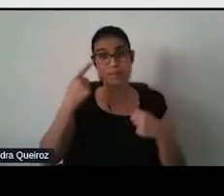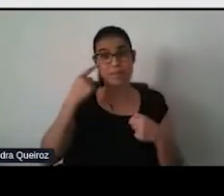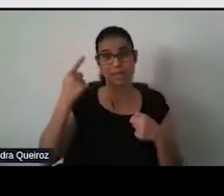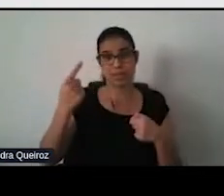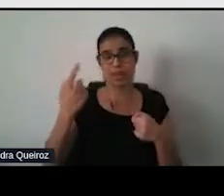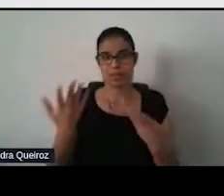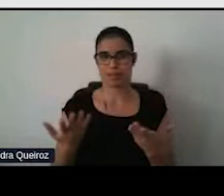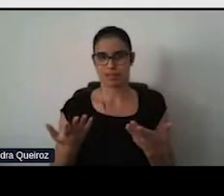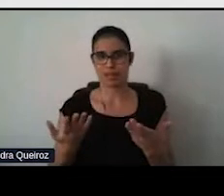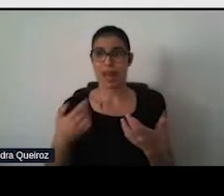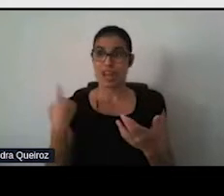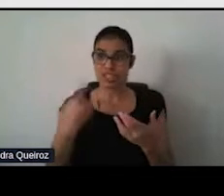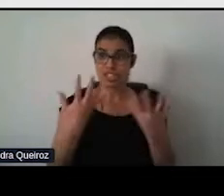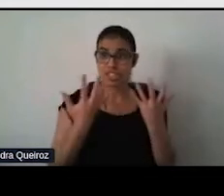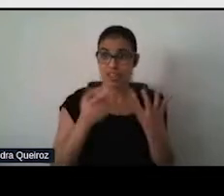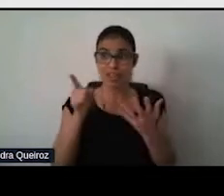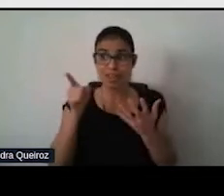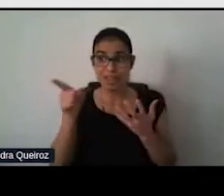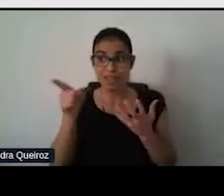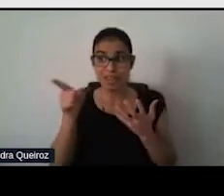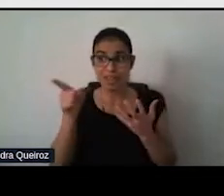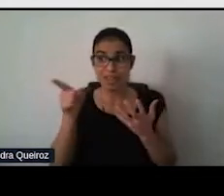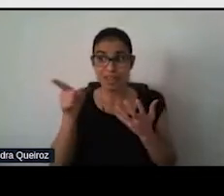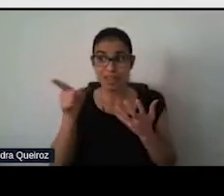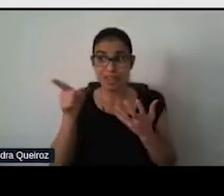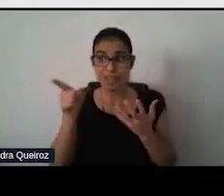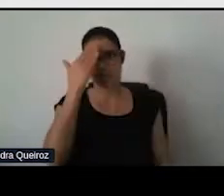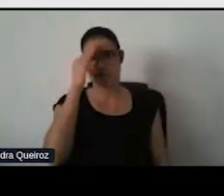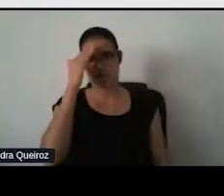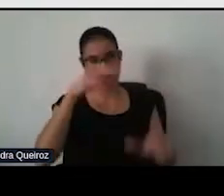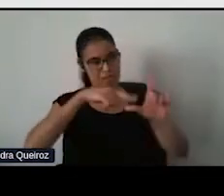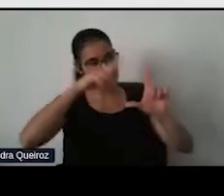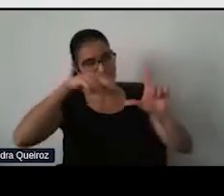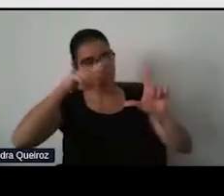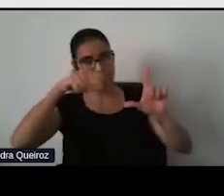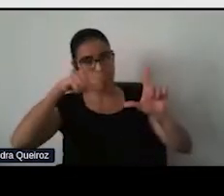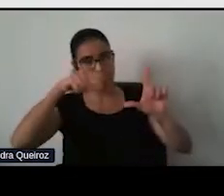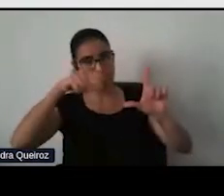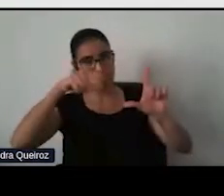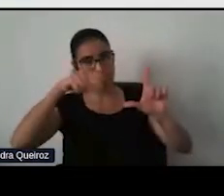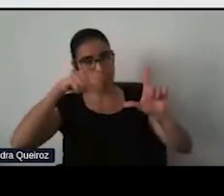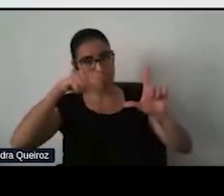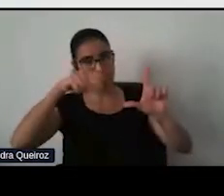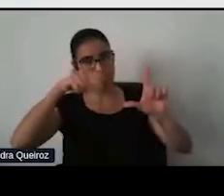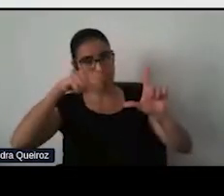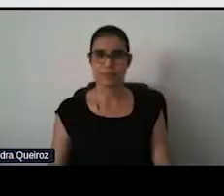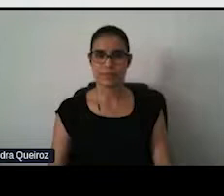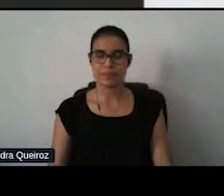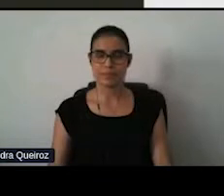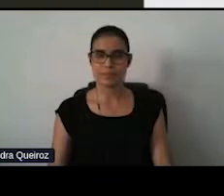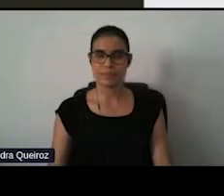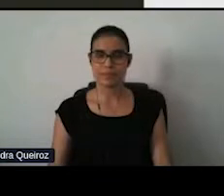e a gente quer que o nosso dash seja visto pelo maior número de pessoas.